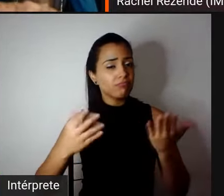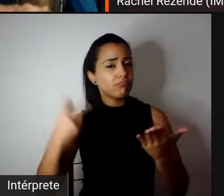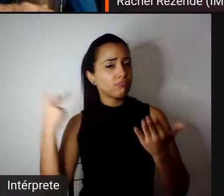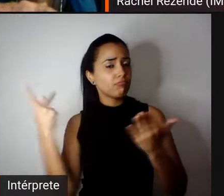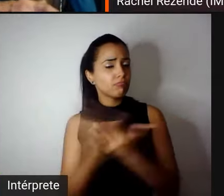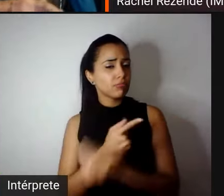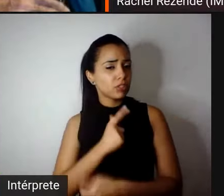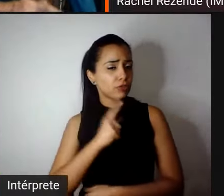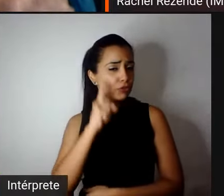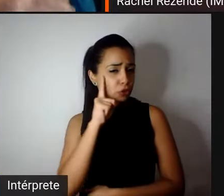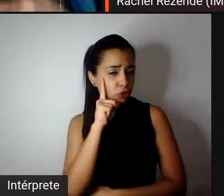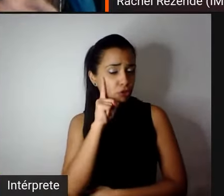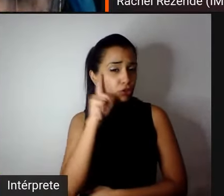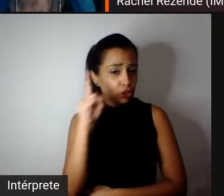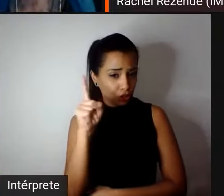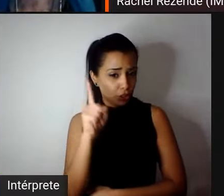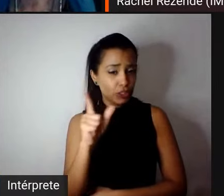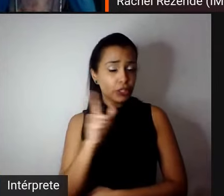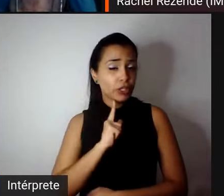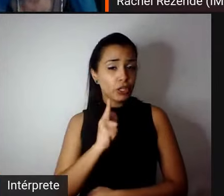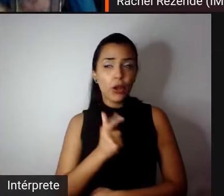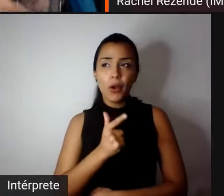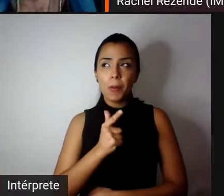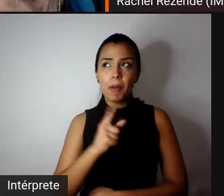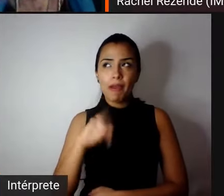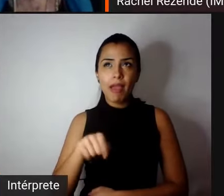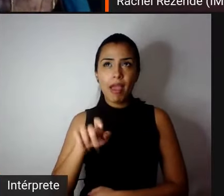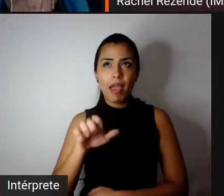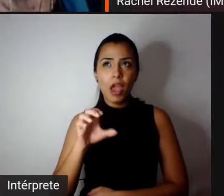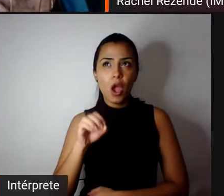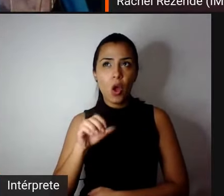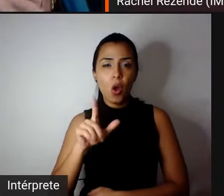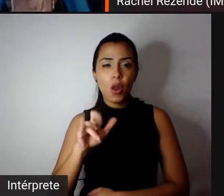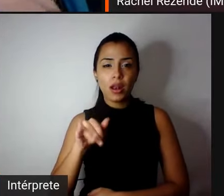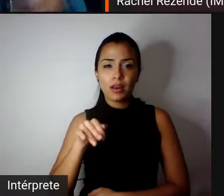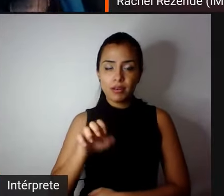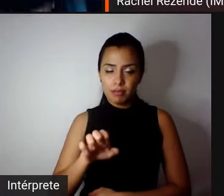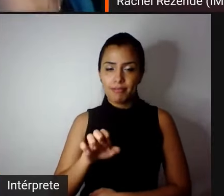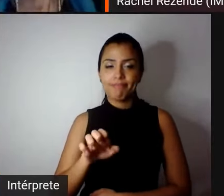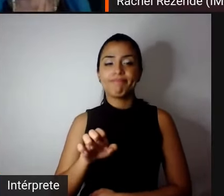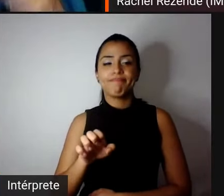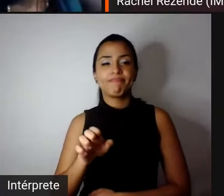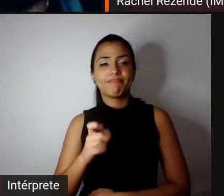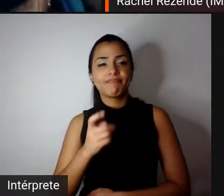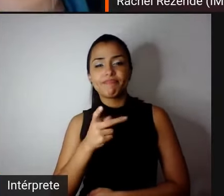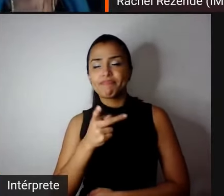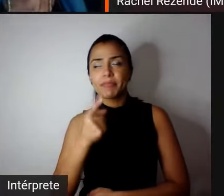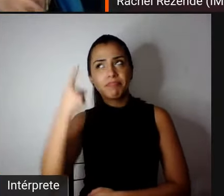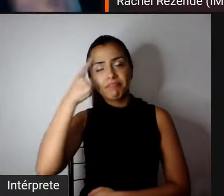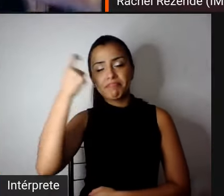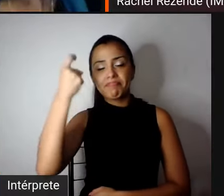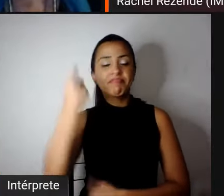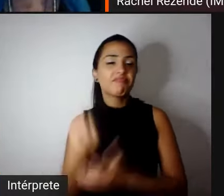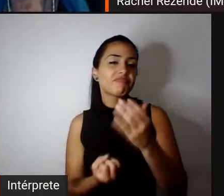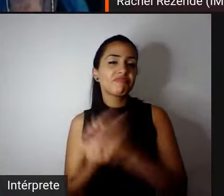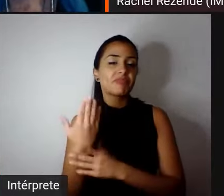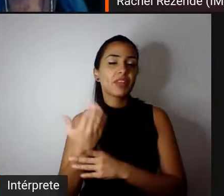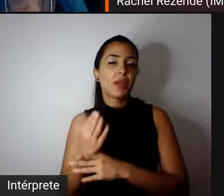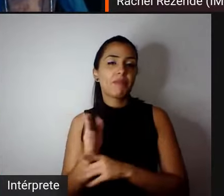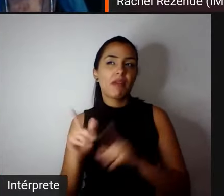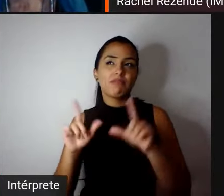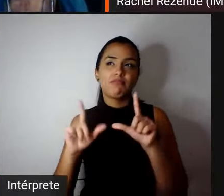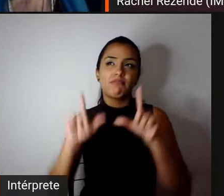umas tintas que se chama Ecolines, ainda tem, e fazia umas pinturas assim